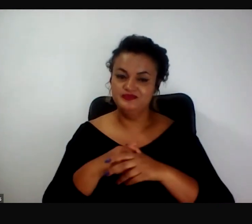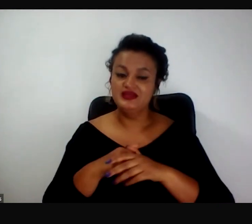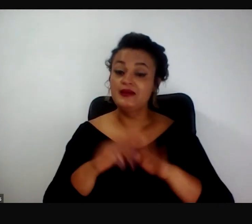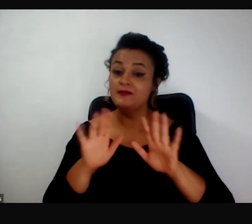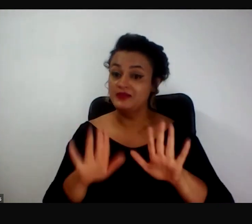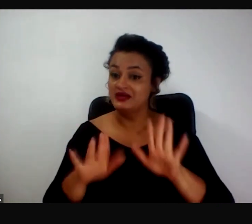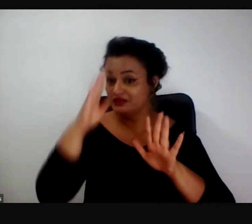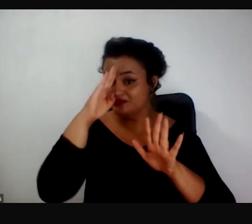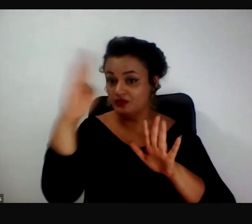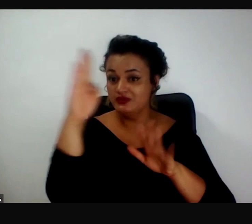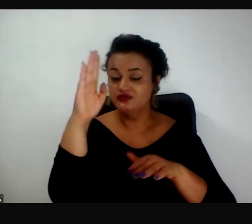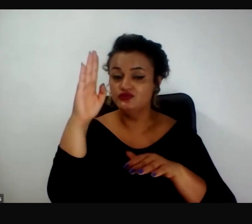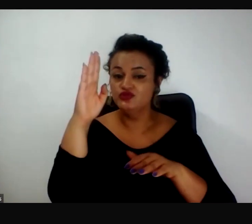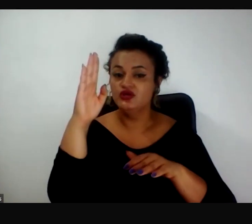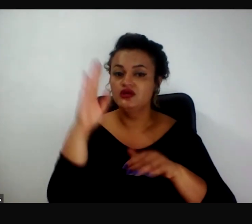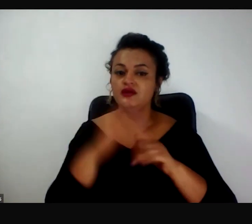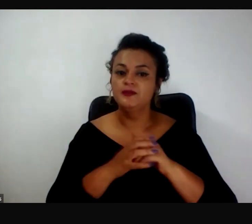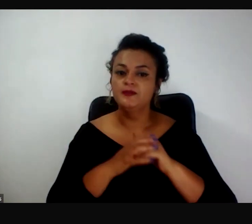sobretudo, são